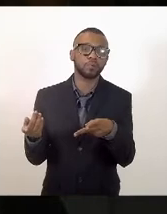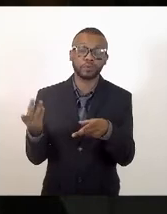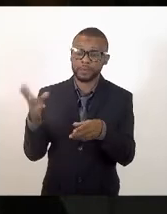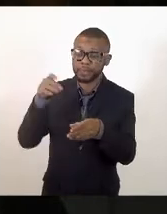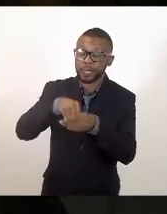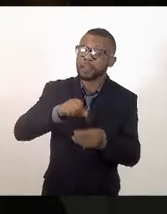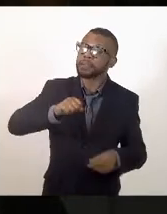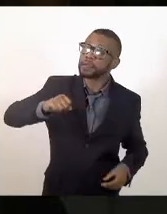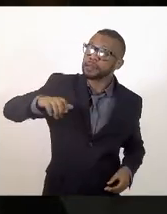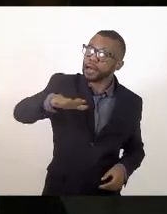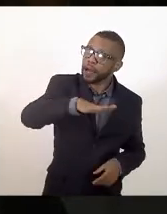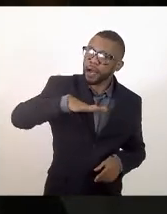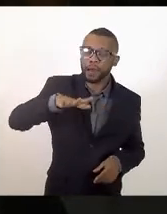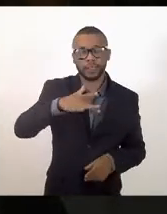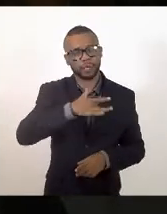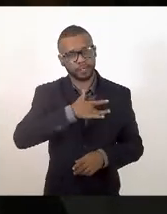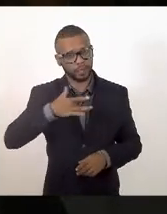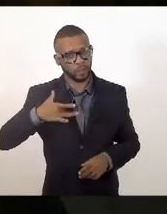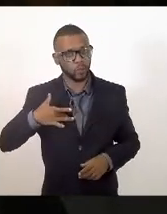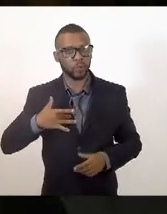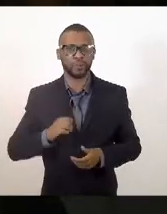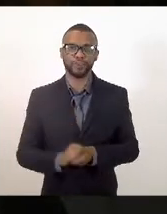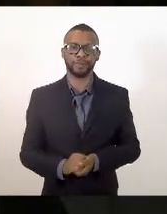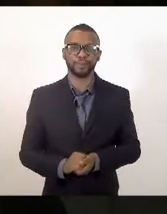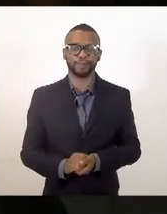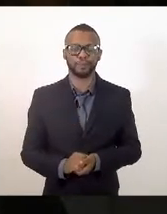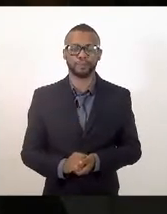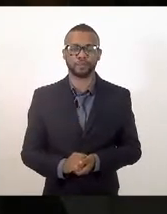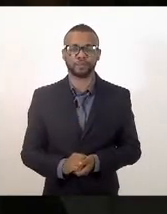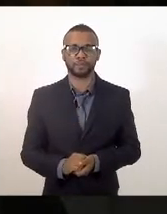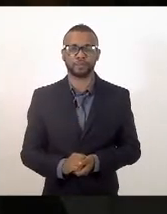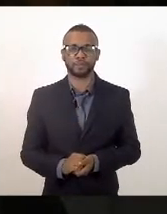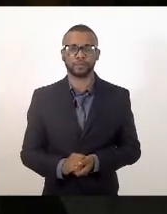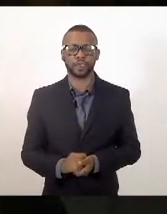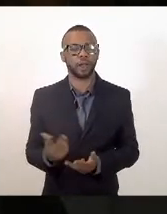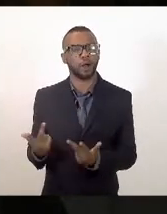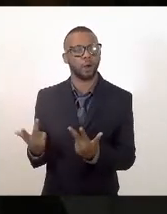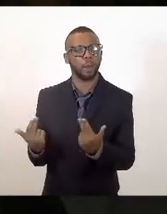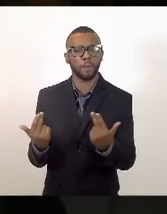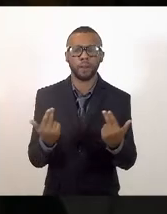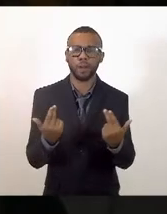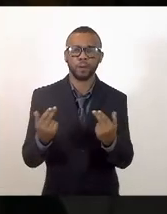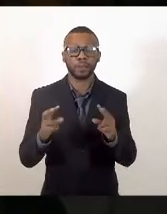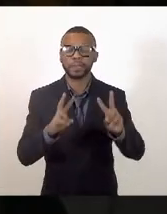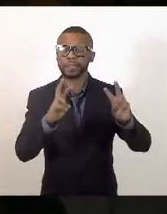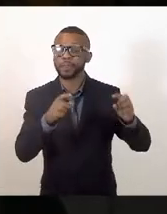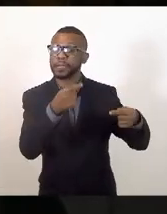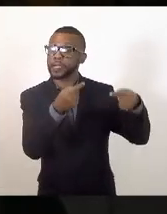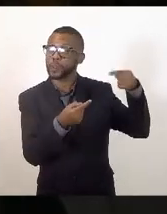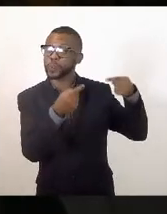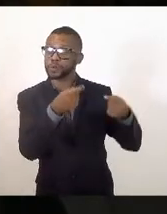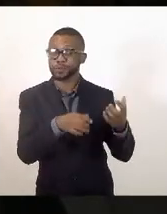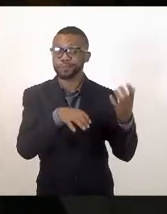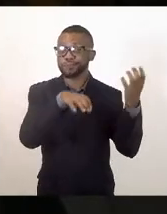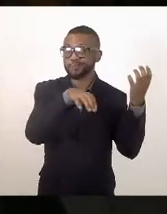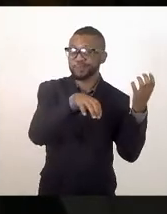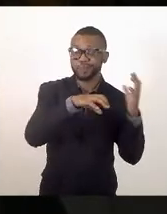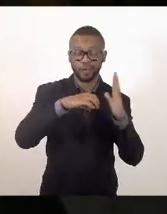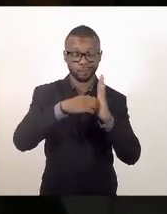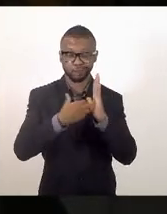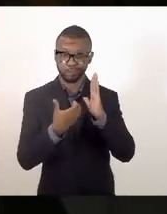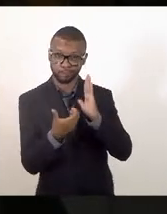saúde. O mesmo tema que está sendo discutido